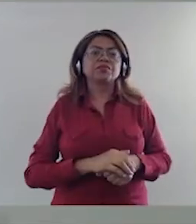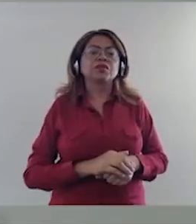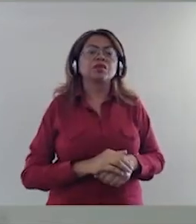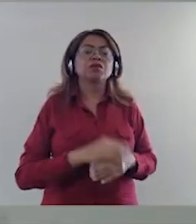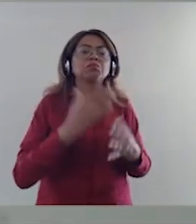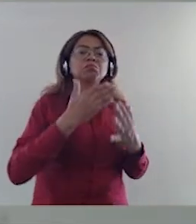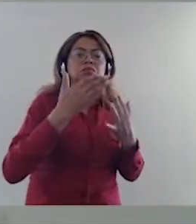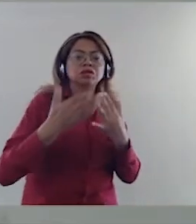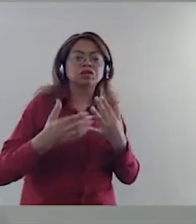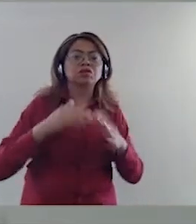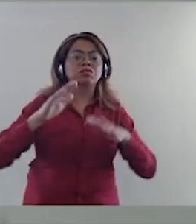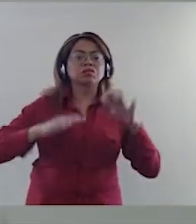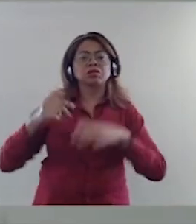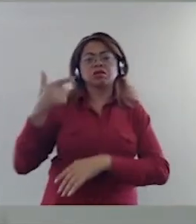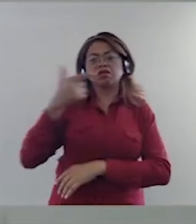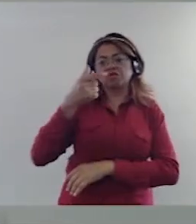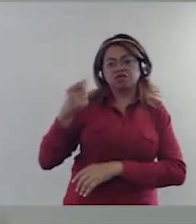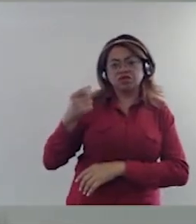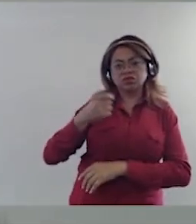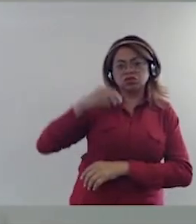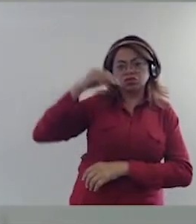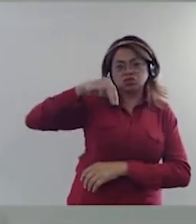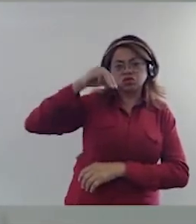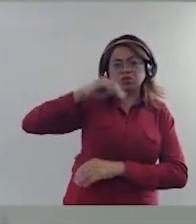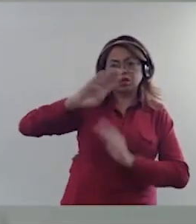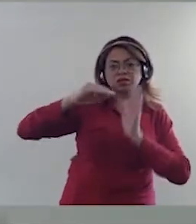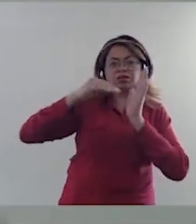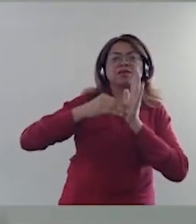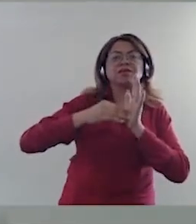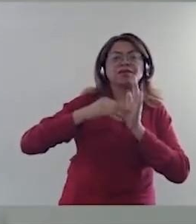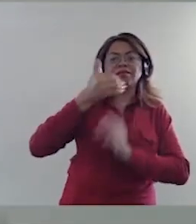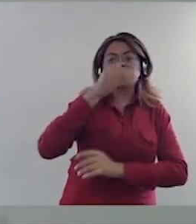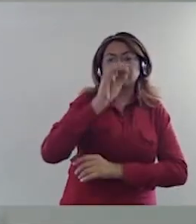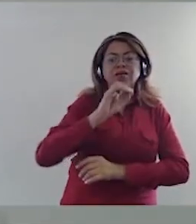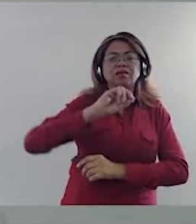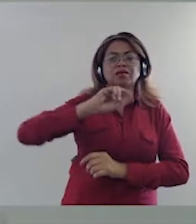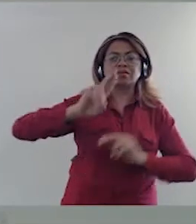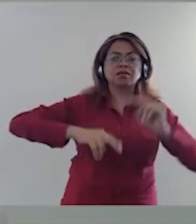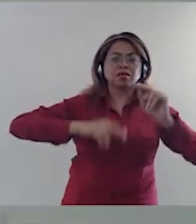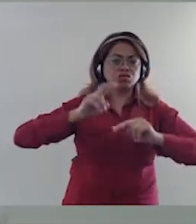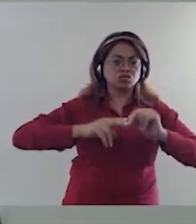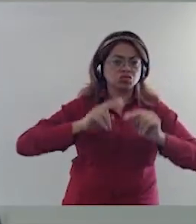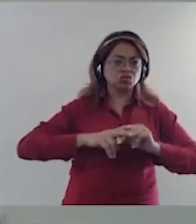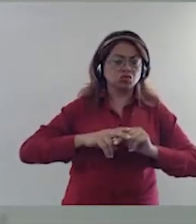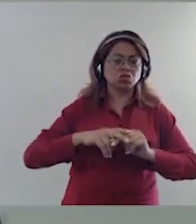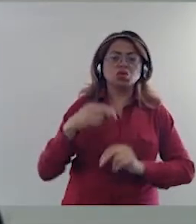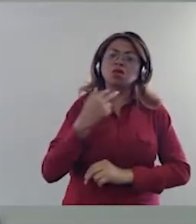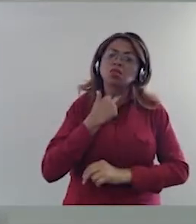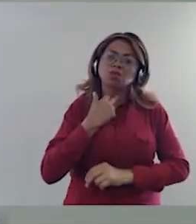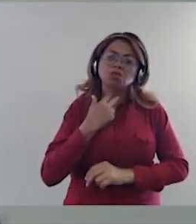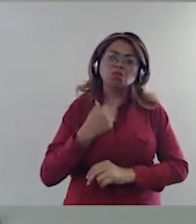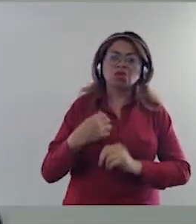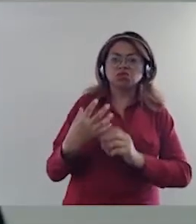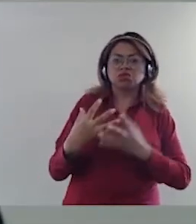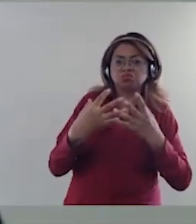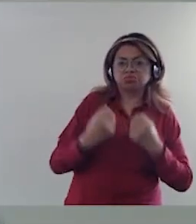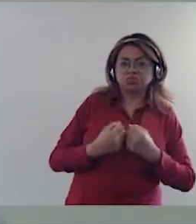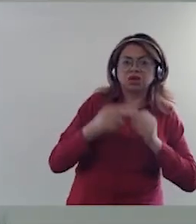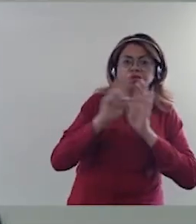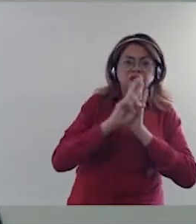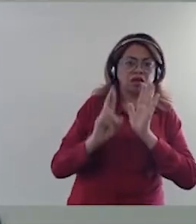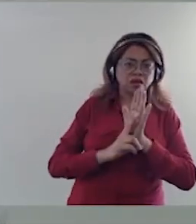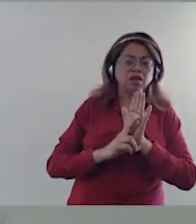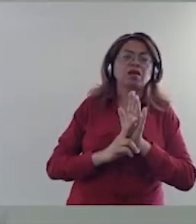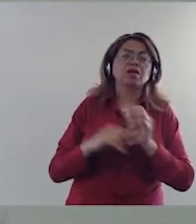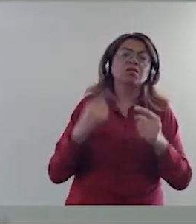entre 20 de março a 10 de junho, não vão poder se beneficiar, nem podem se beneficiar desta regra, já que a